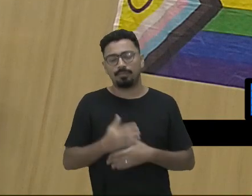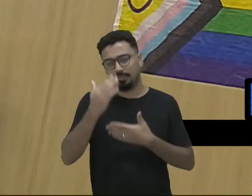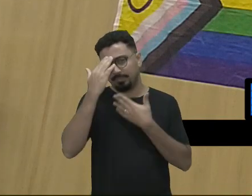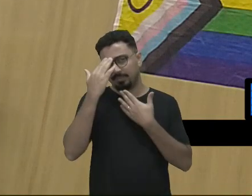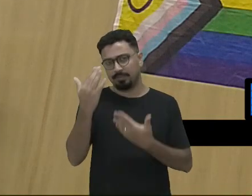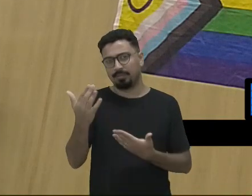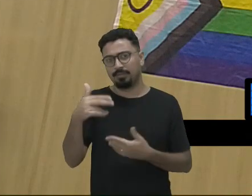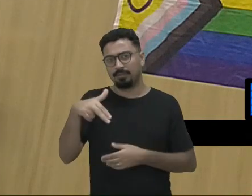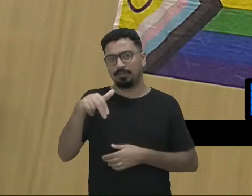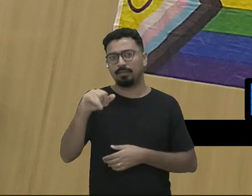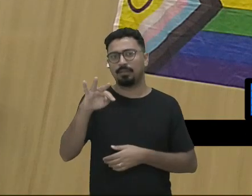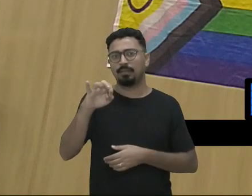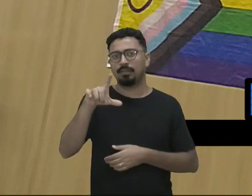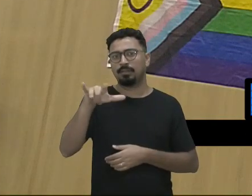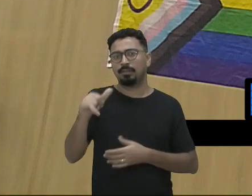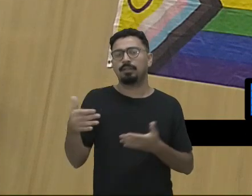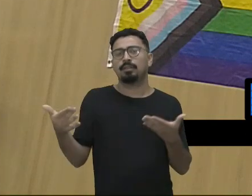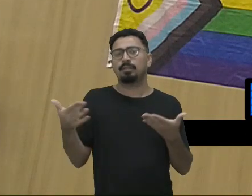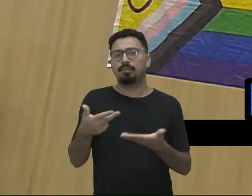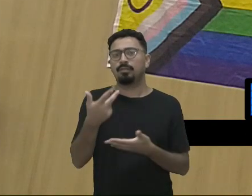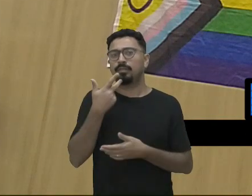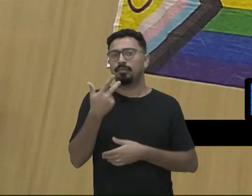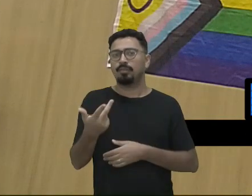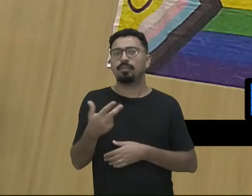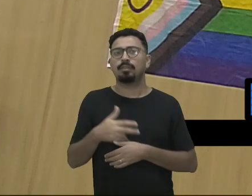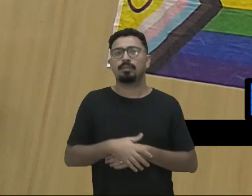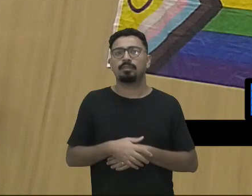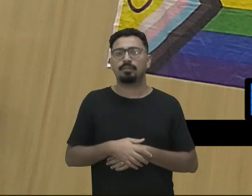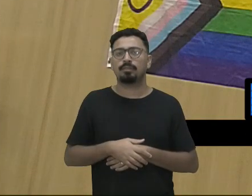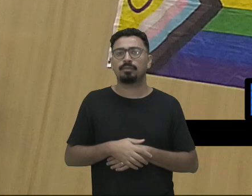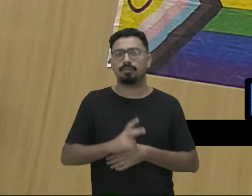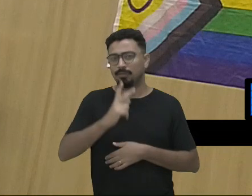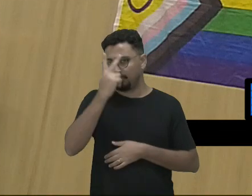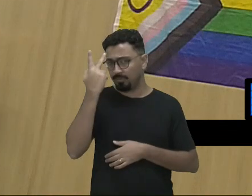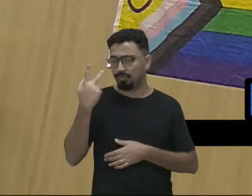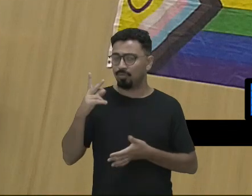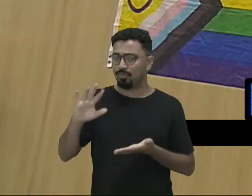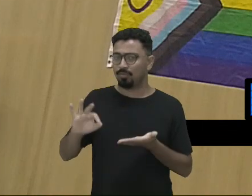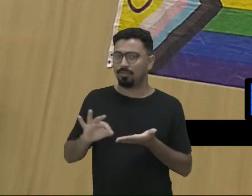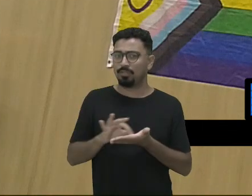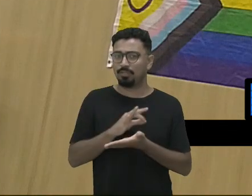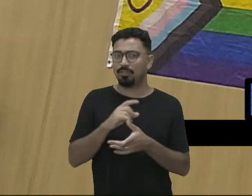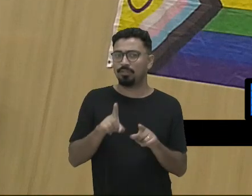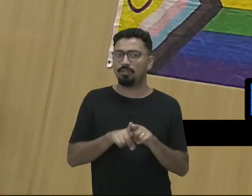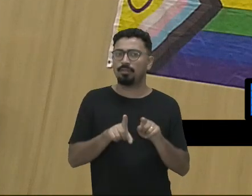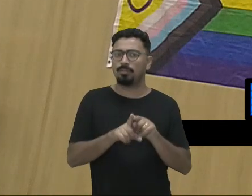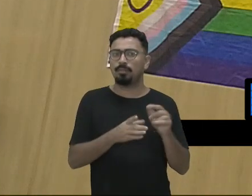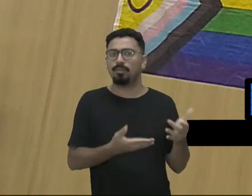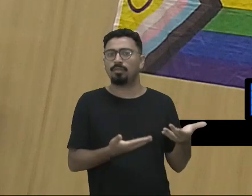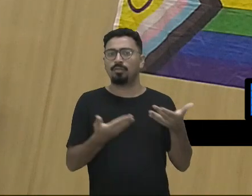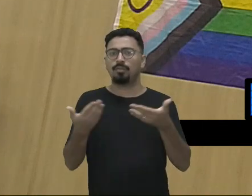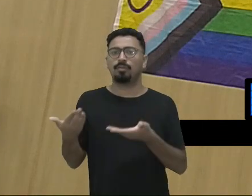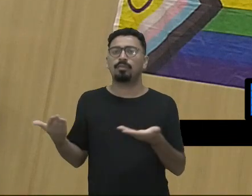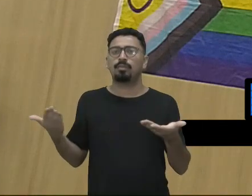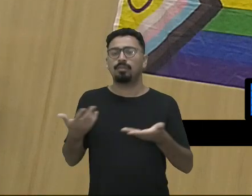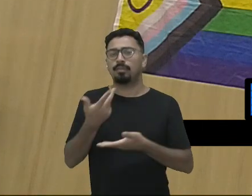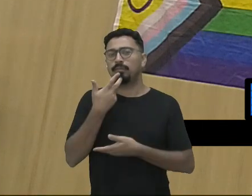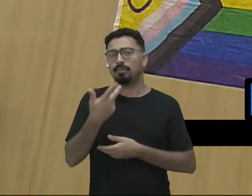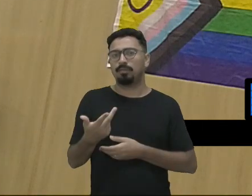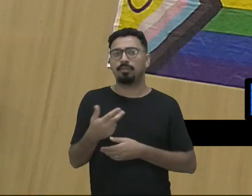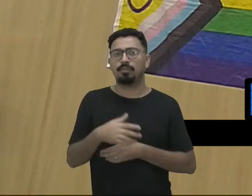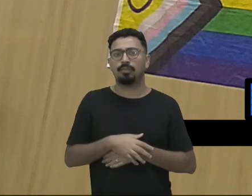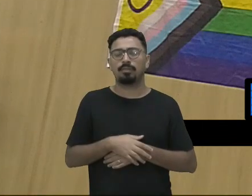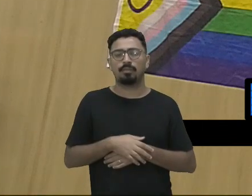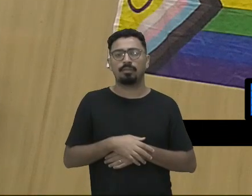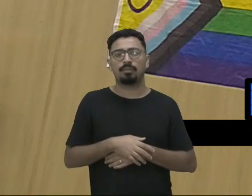Agradeço, Natália. Agora a gente passa a palavra para as pessoas inscritas. Eu chamo agora para fazer uso da palavra a Yuri